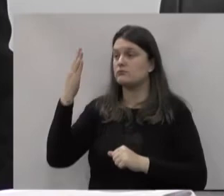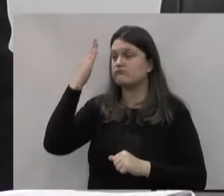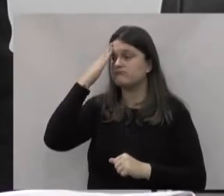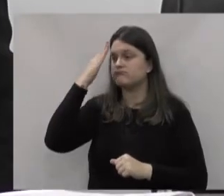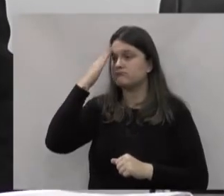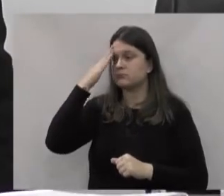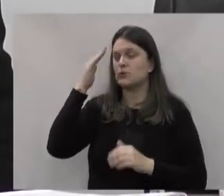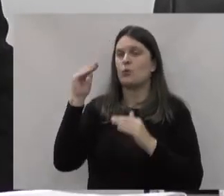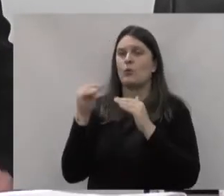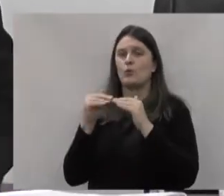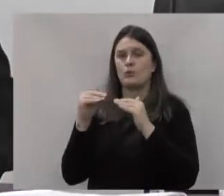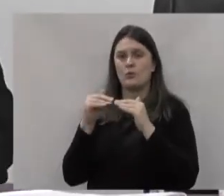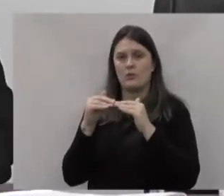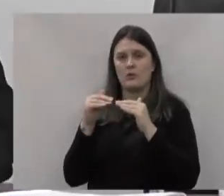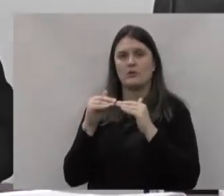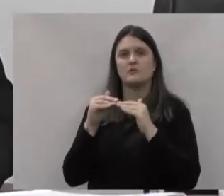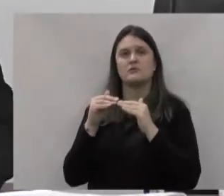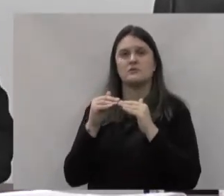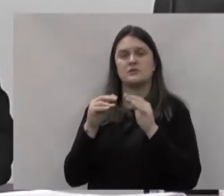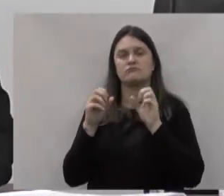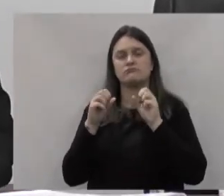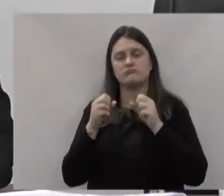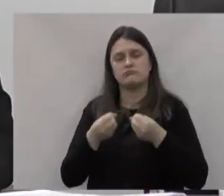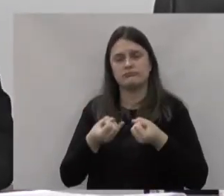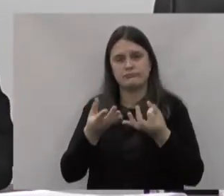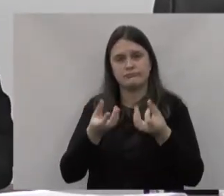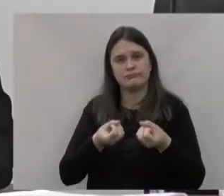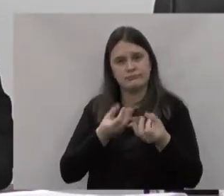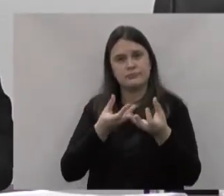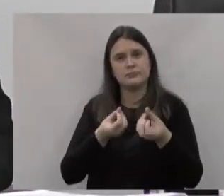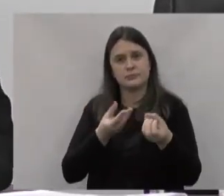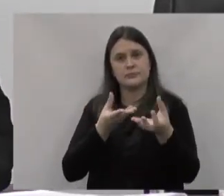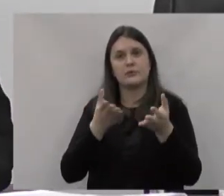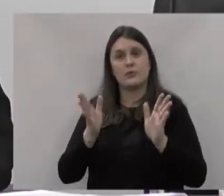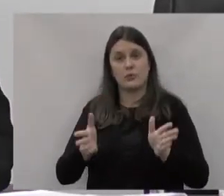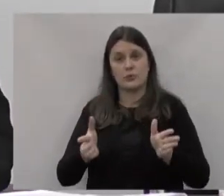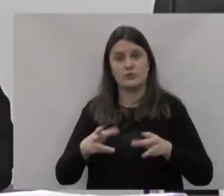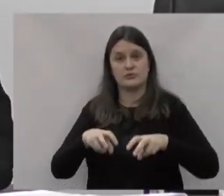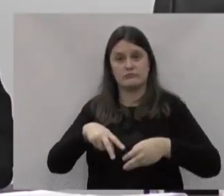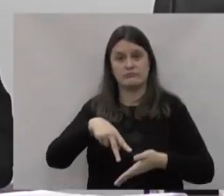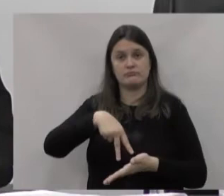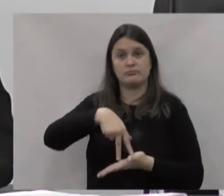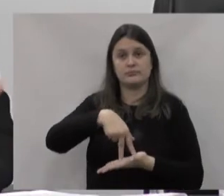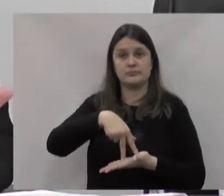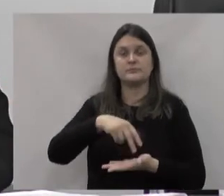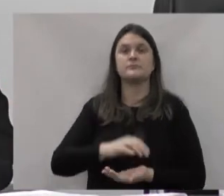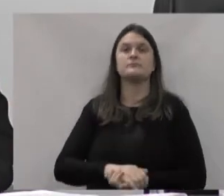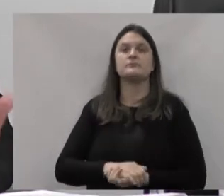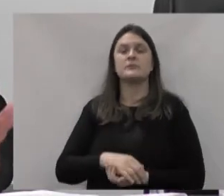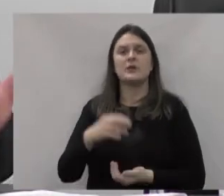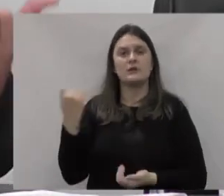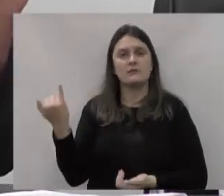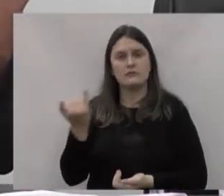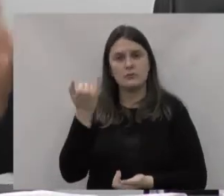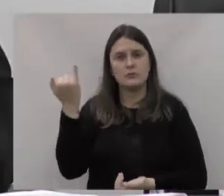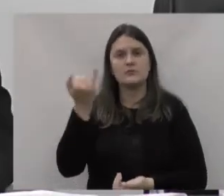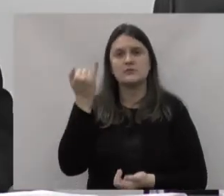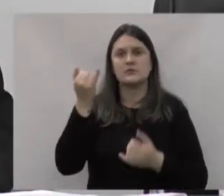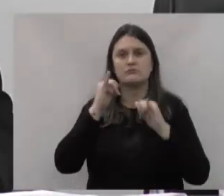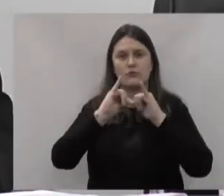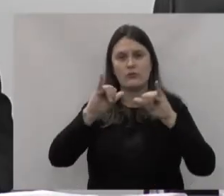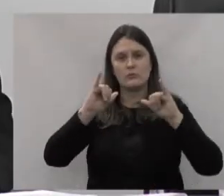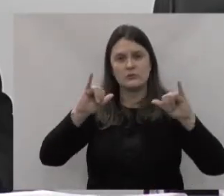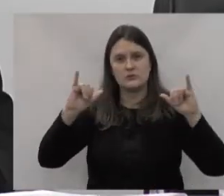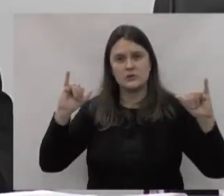por concordar aí com a exposição hoje na tribuna. São informações que